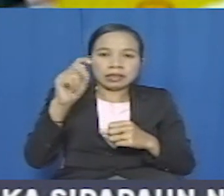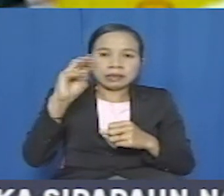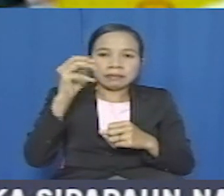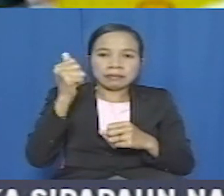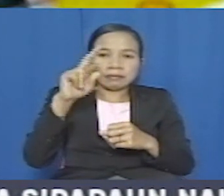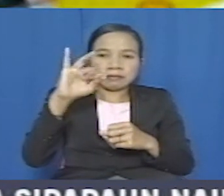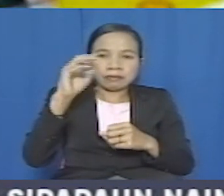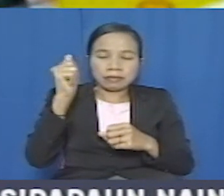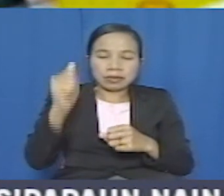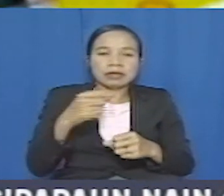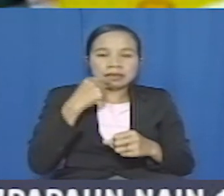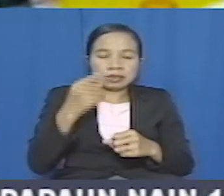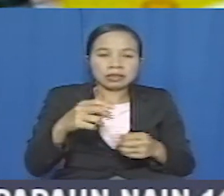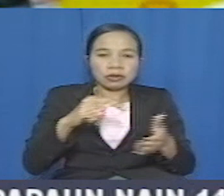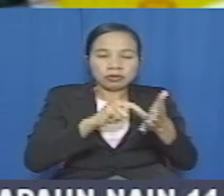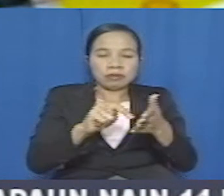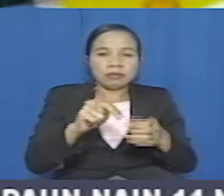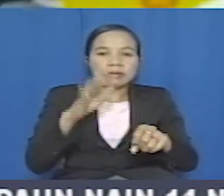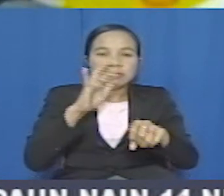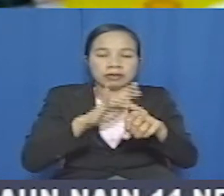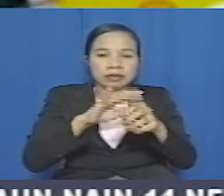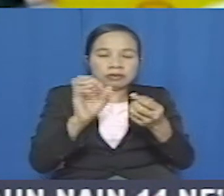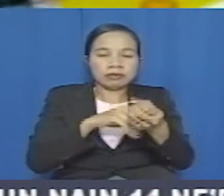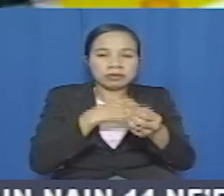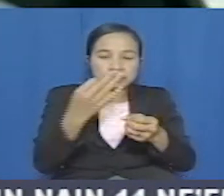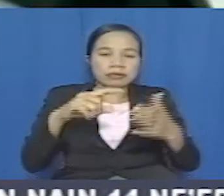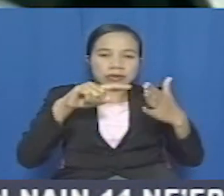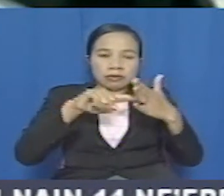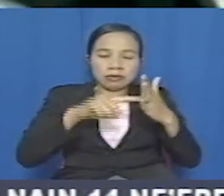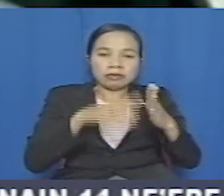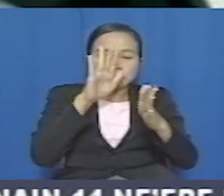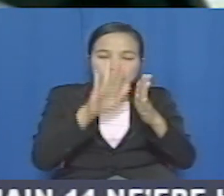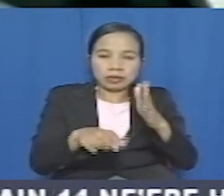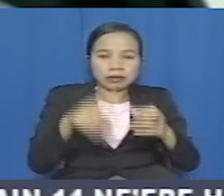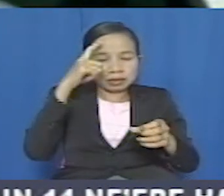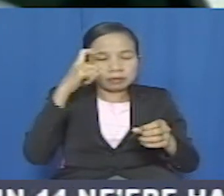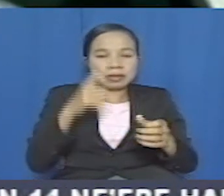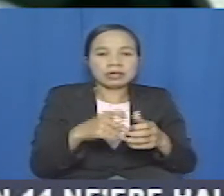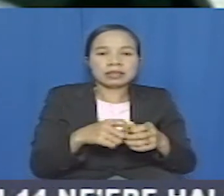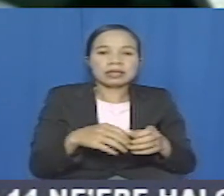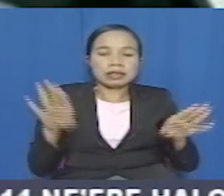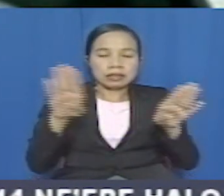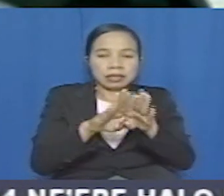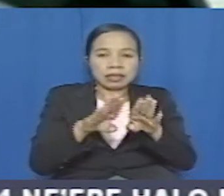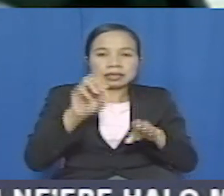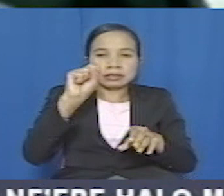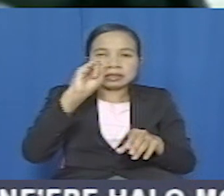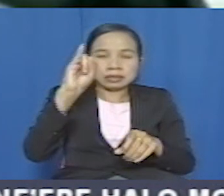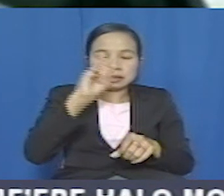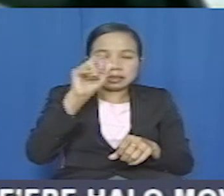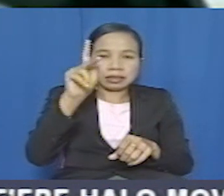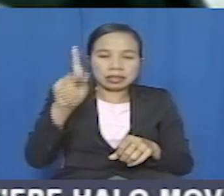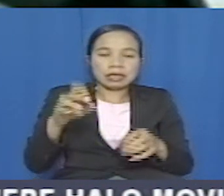Satetén, número infectado COVID-19, cada loro menos, também Suzera Taka Centro Integrado de Gestão Crise,